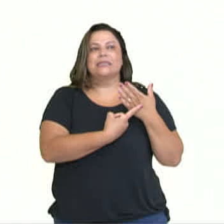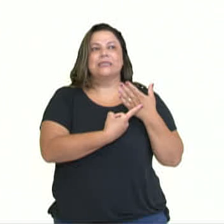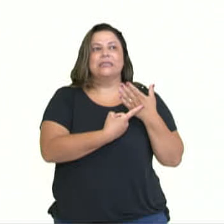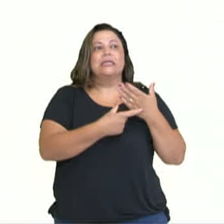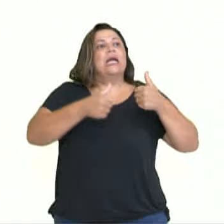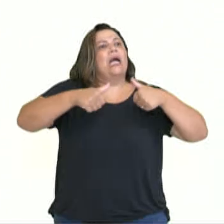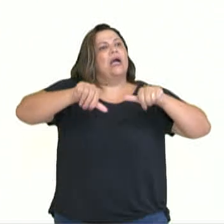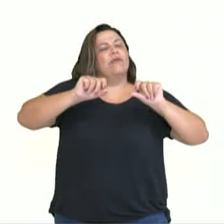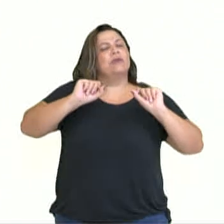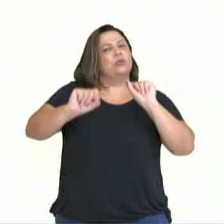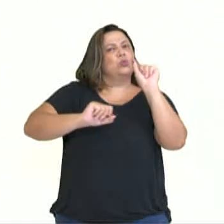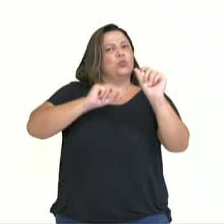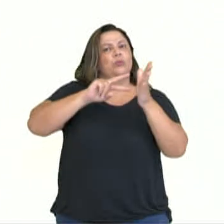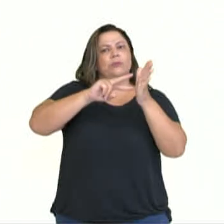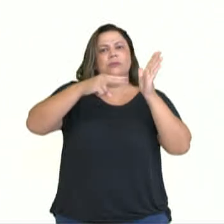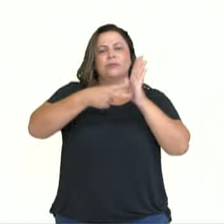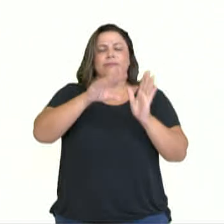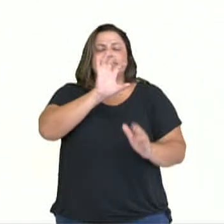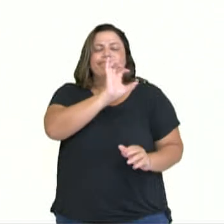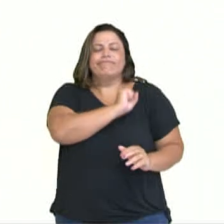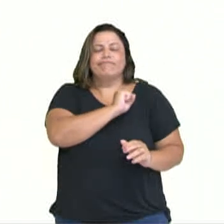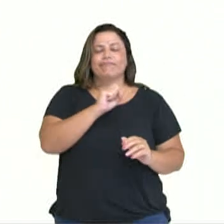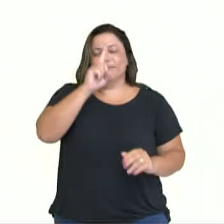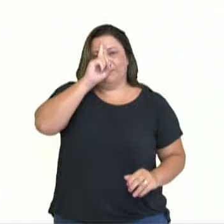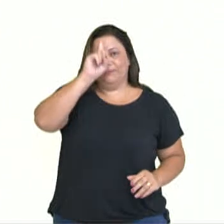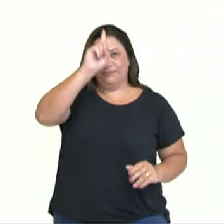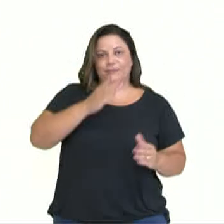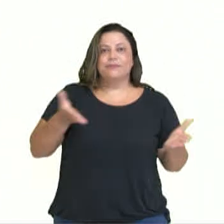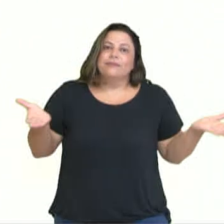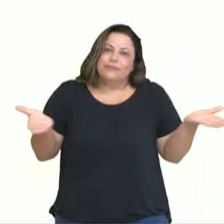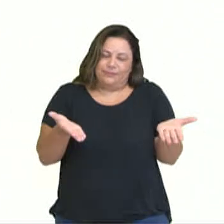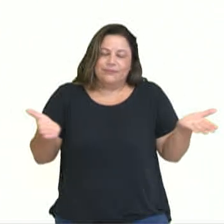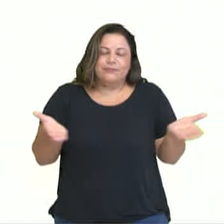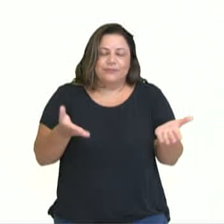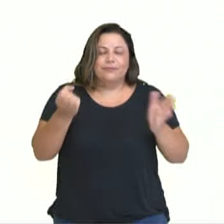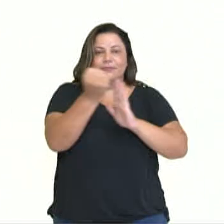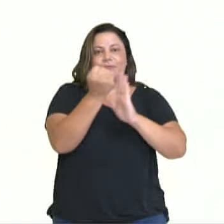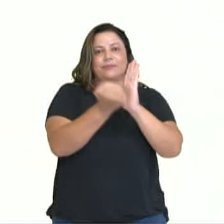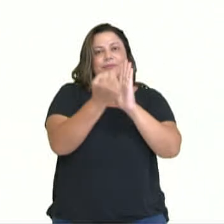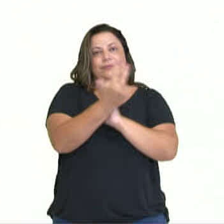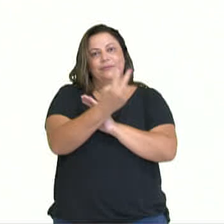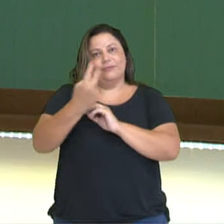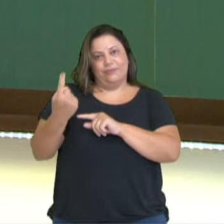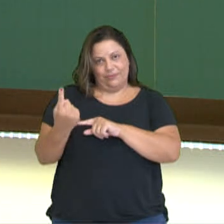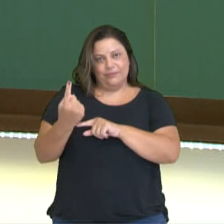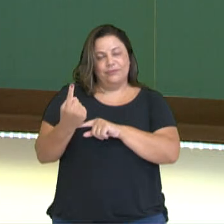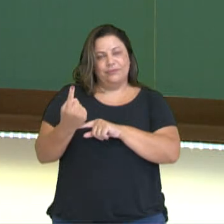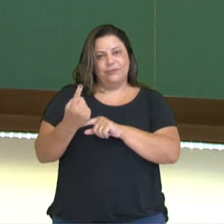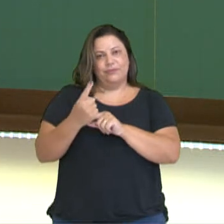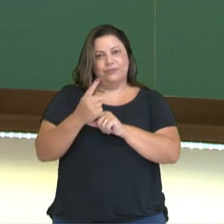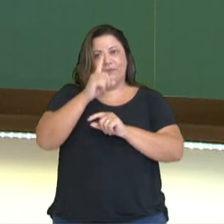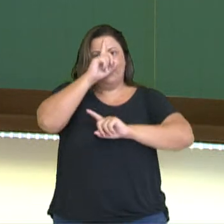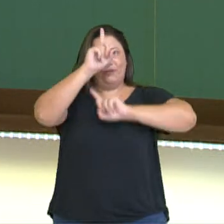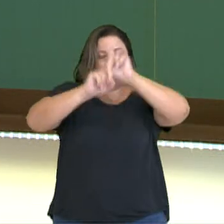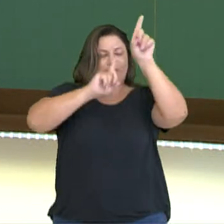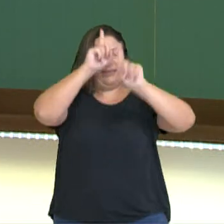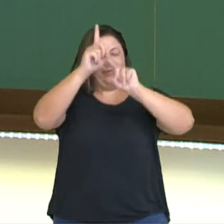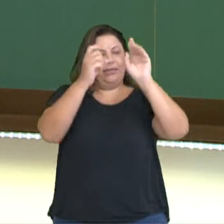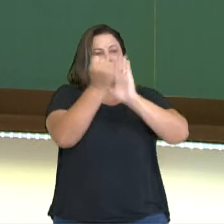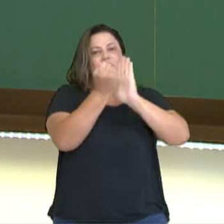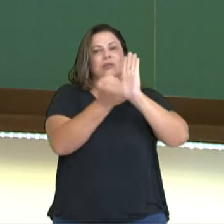Reflita sobre os significados do amor nos dias de hoje. Veja bem, estamos no século XXI, o soneto foi criado no século XIV,